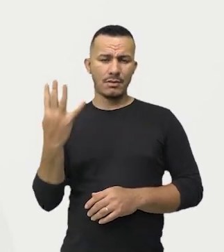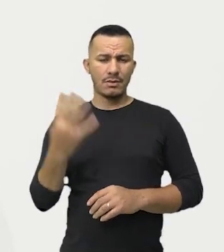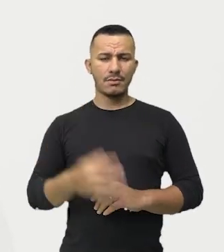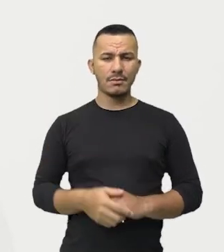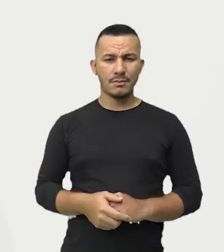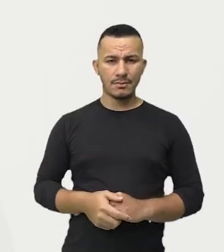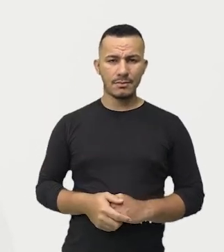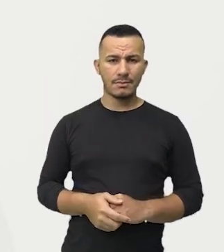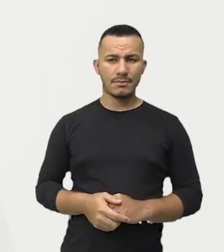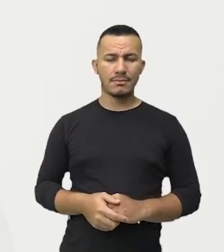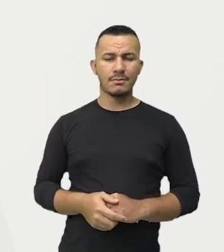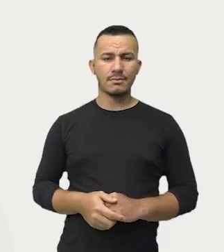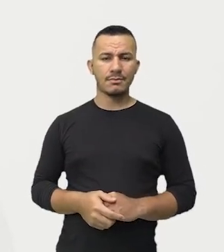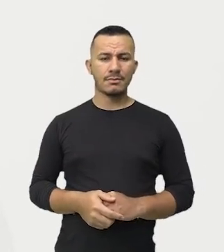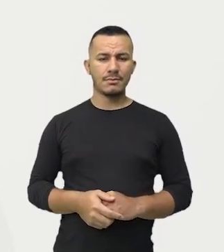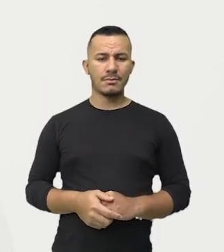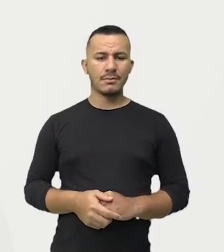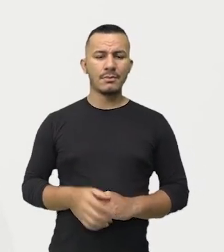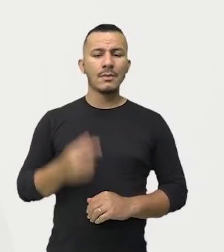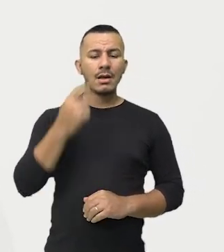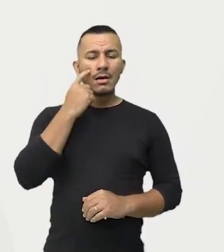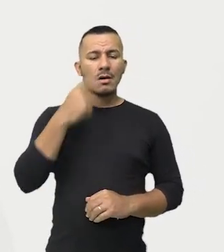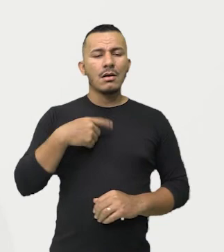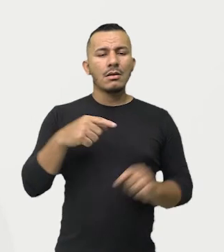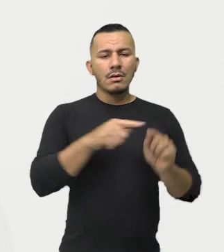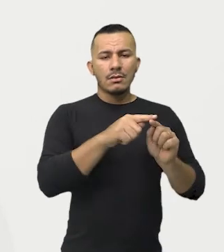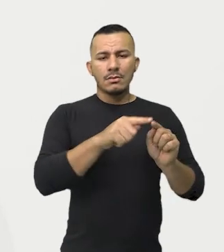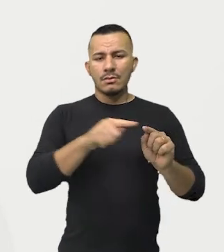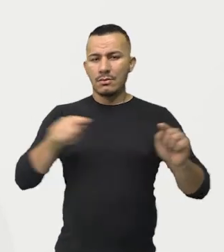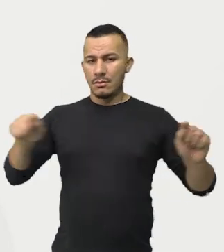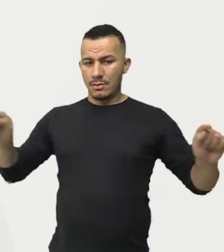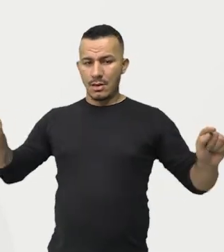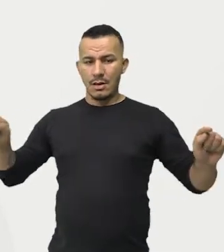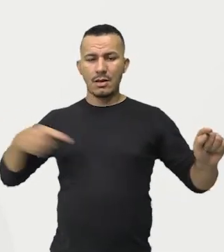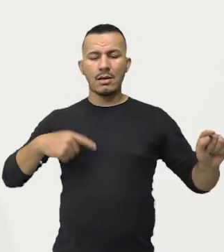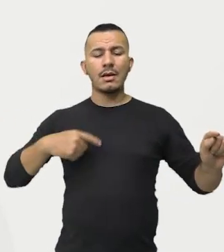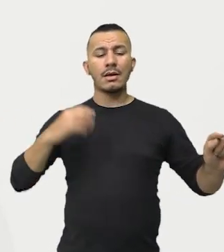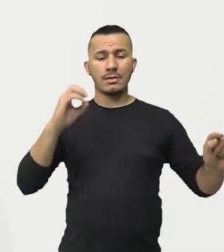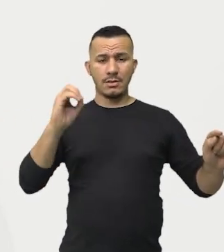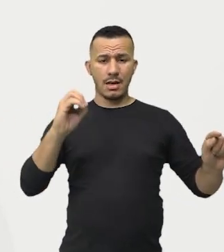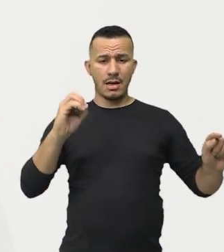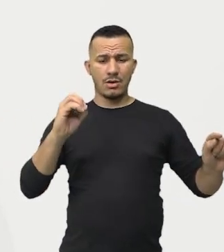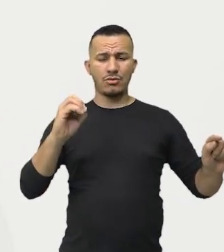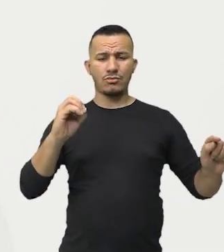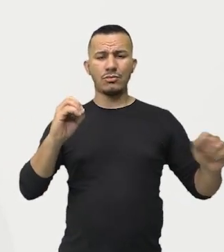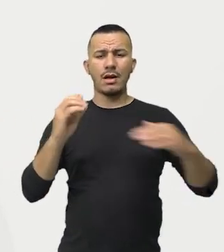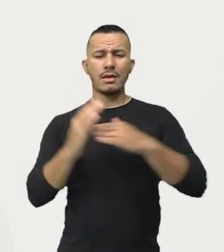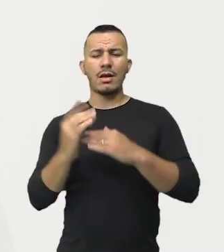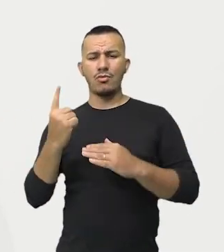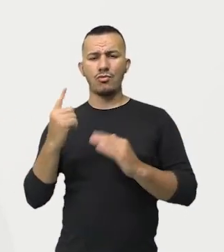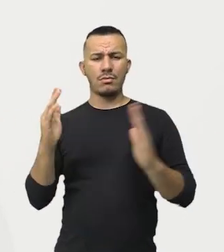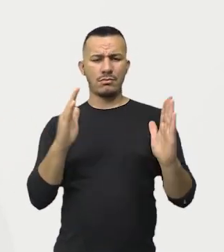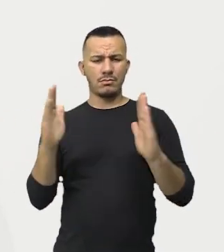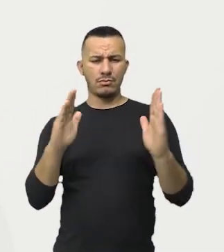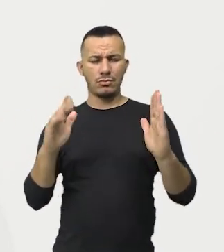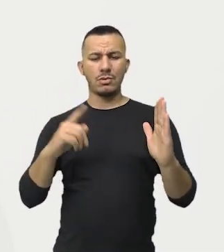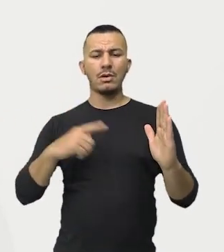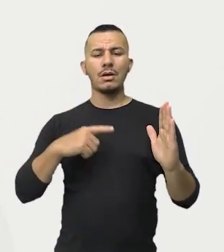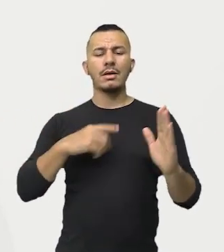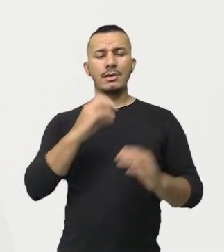0,4. Perceba o seguinte, pessoal, aqui está a reta numérica, tá, pessoal? 0. Do 0 até 1, tu vai